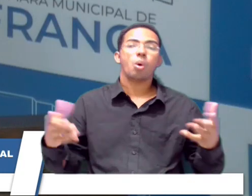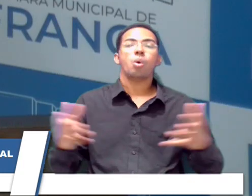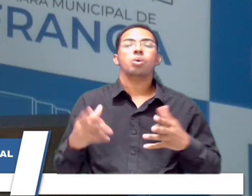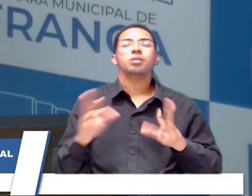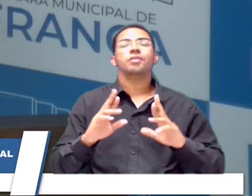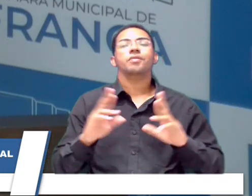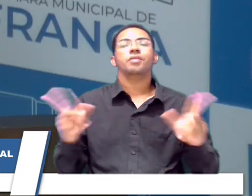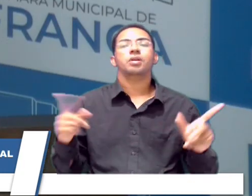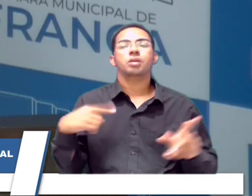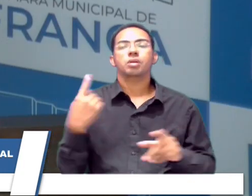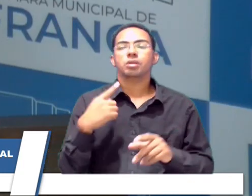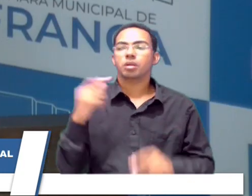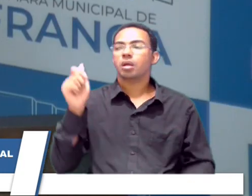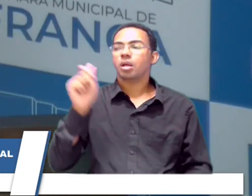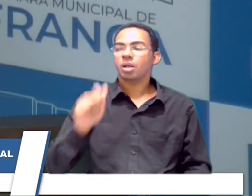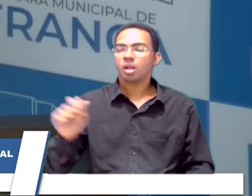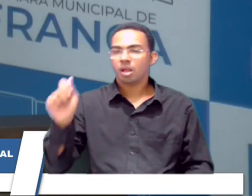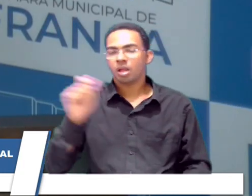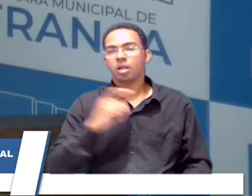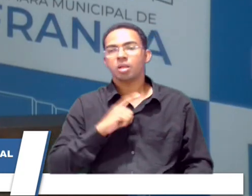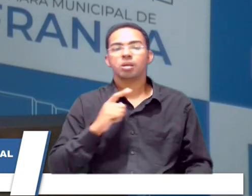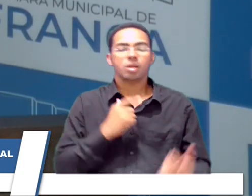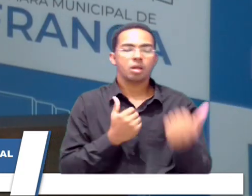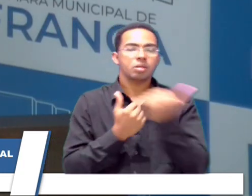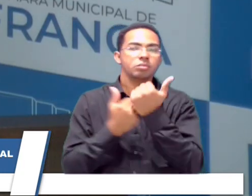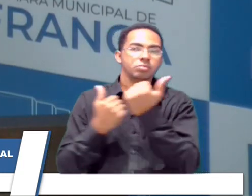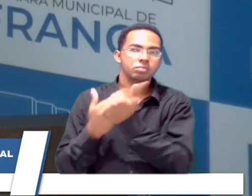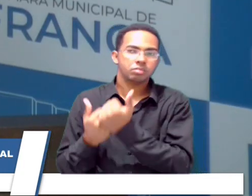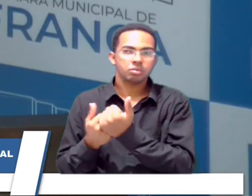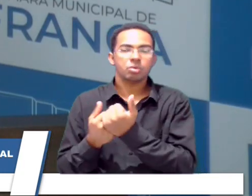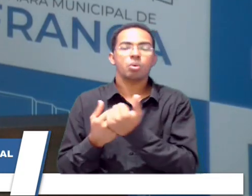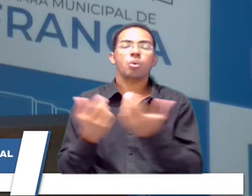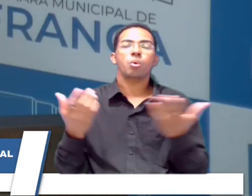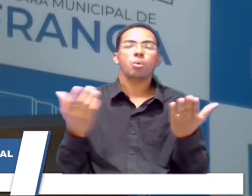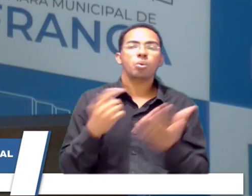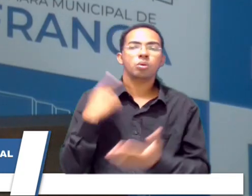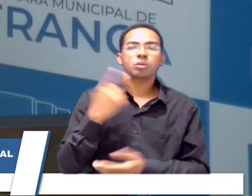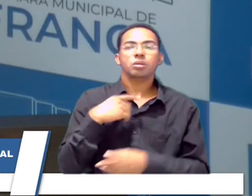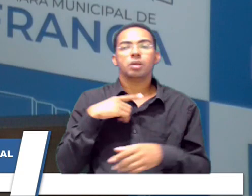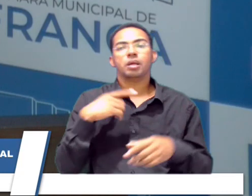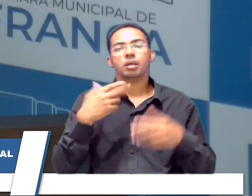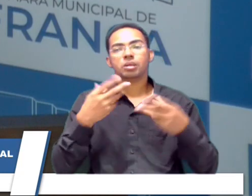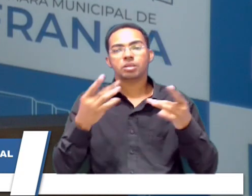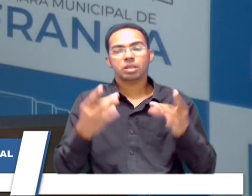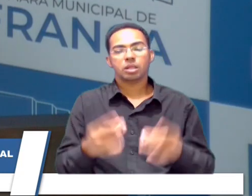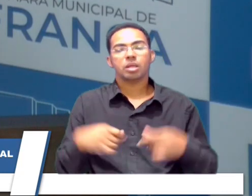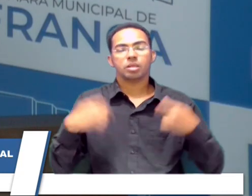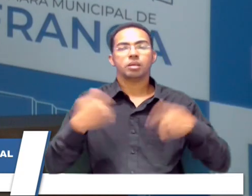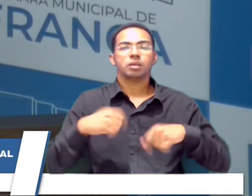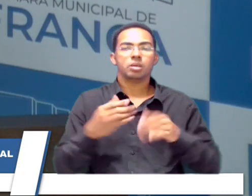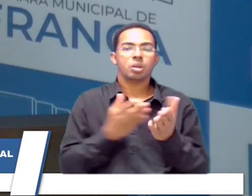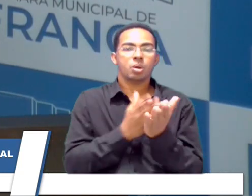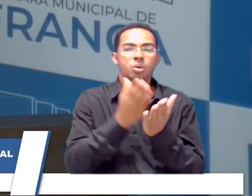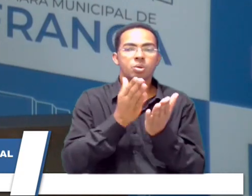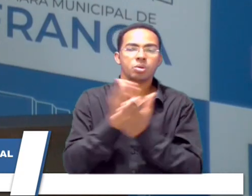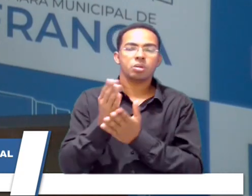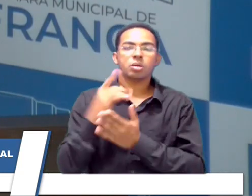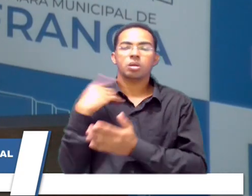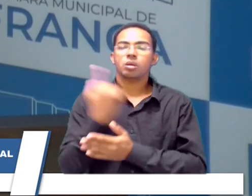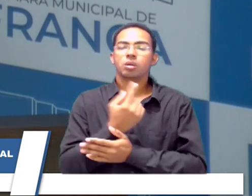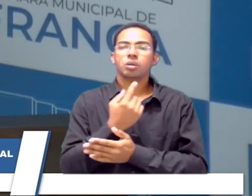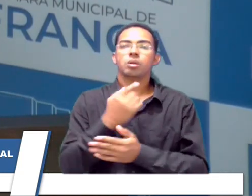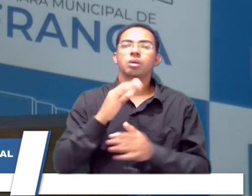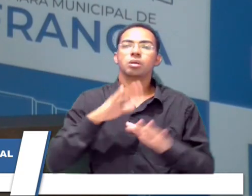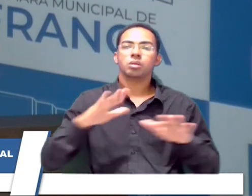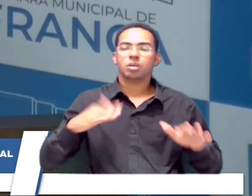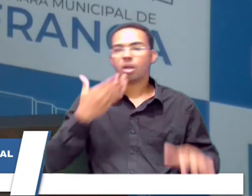tem associação, a gente tem apoio, e hoje a gente tem o que a gente precisa para direcionar nossas crianças num caminho